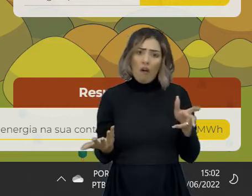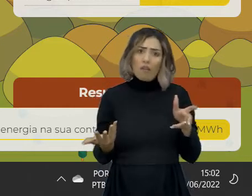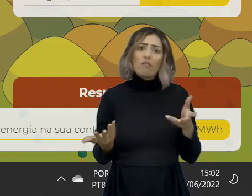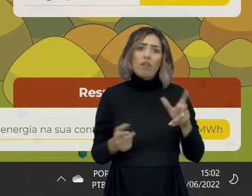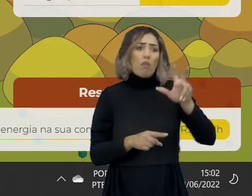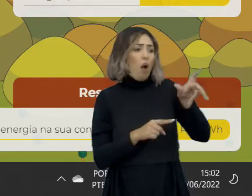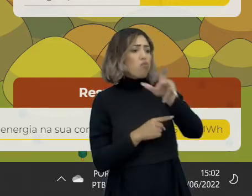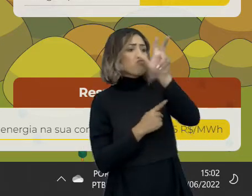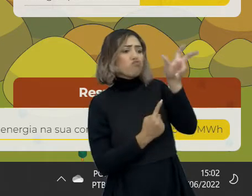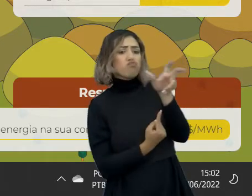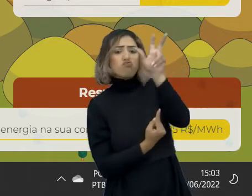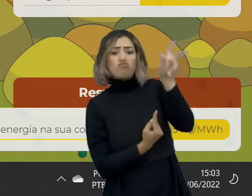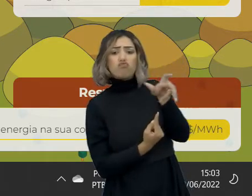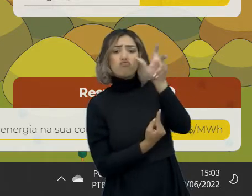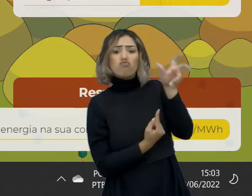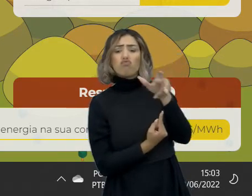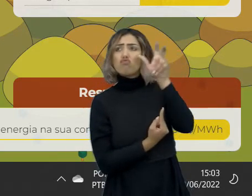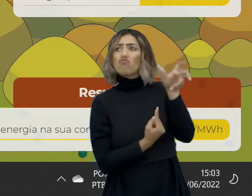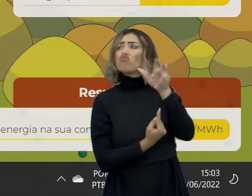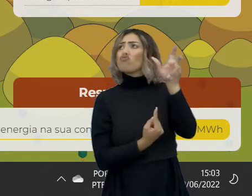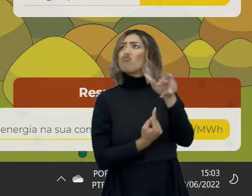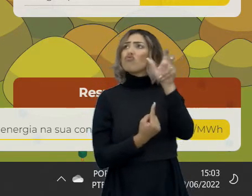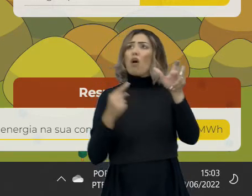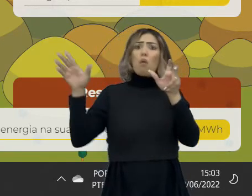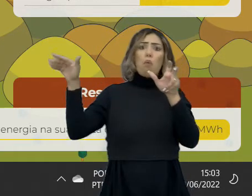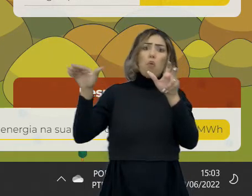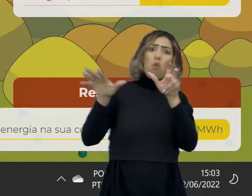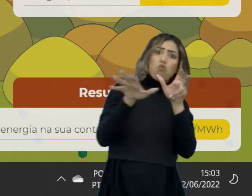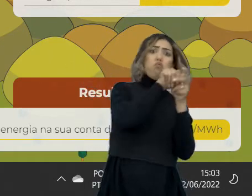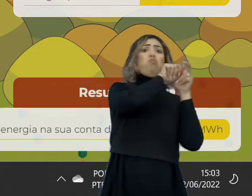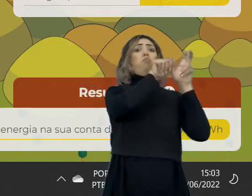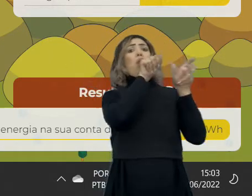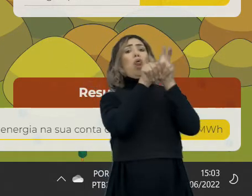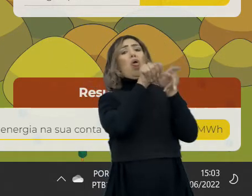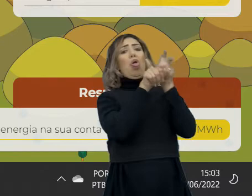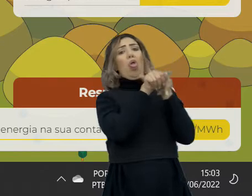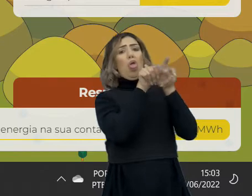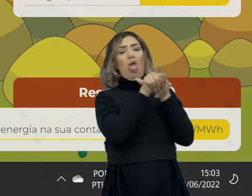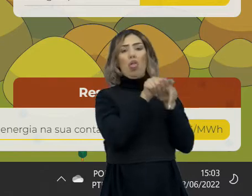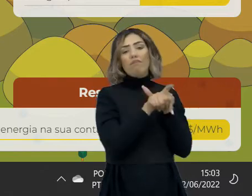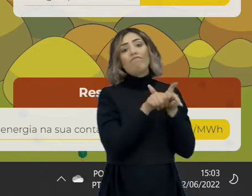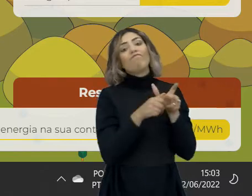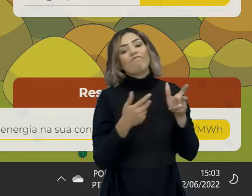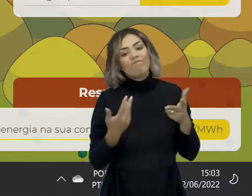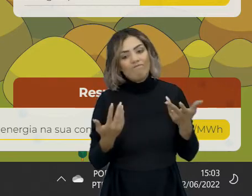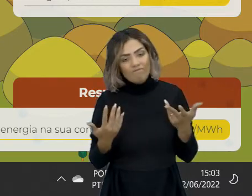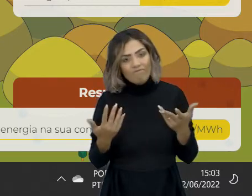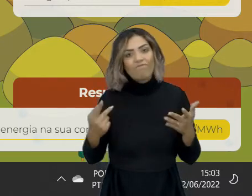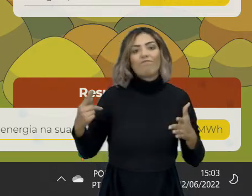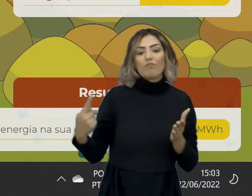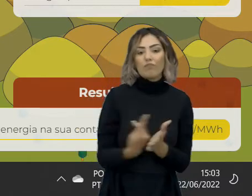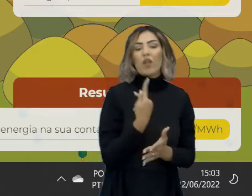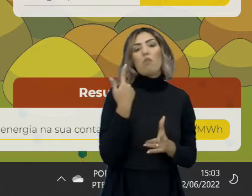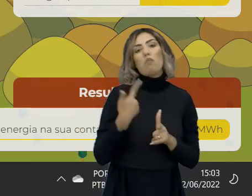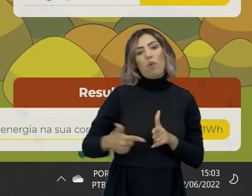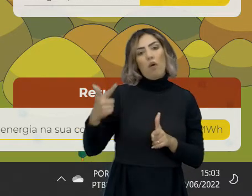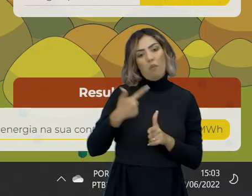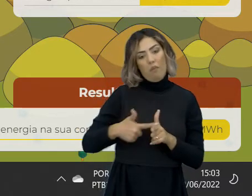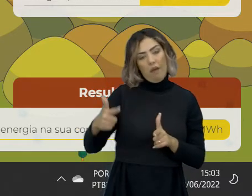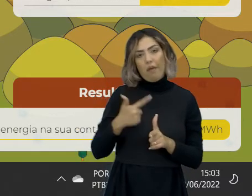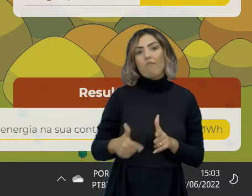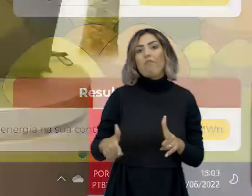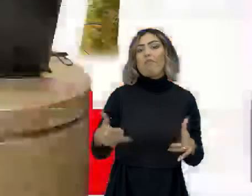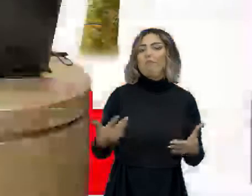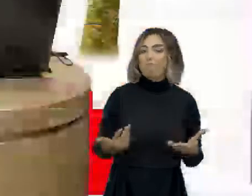são consumidos pelo vento, né, que passa ali. Puxa, ai, que horror. Não gostei. E pode causar problema aí. Ou seja,